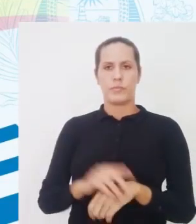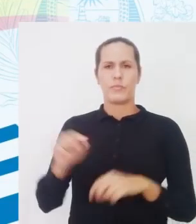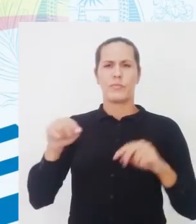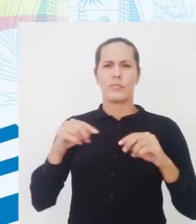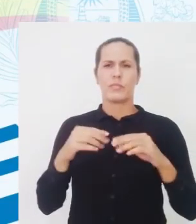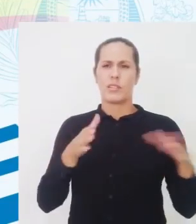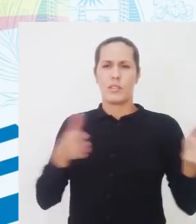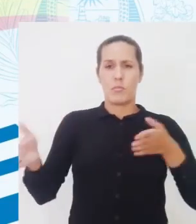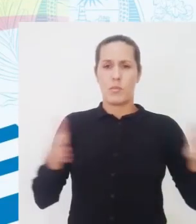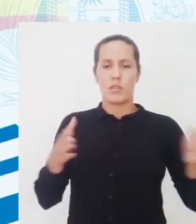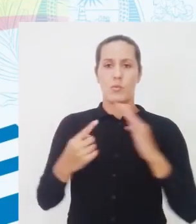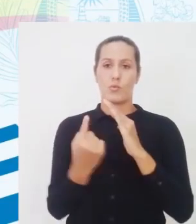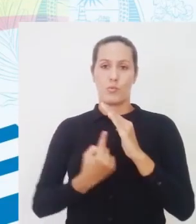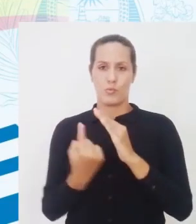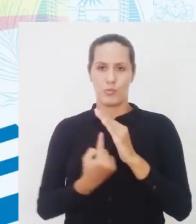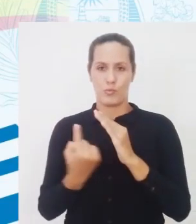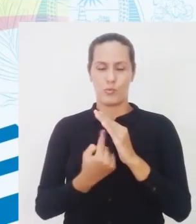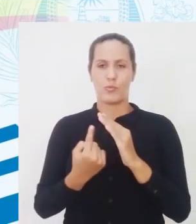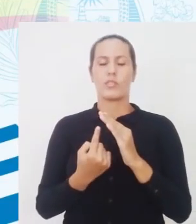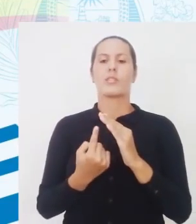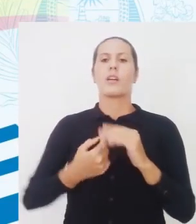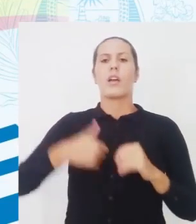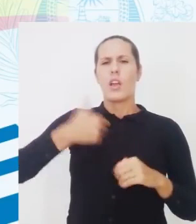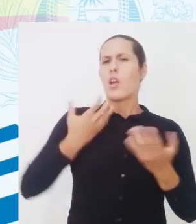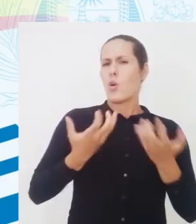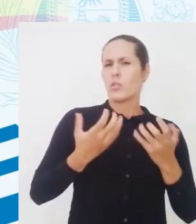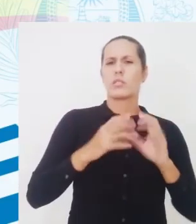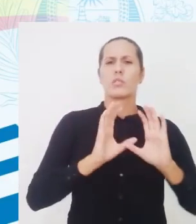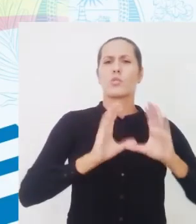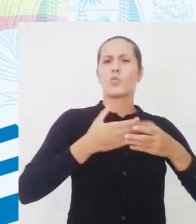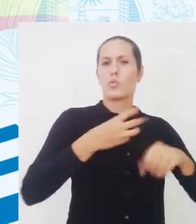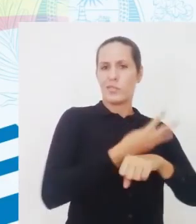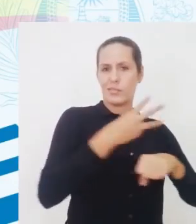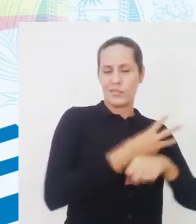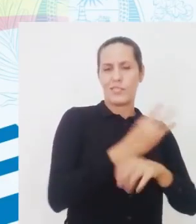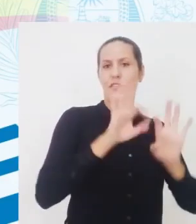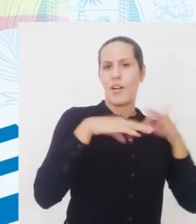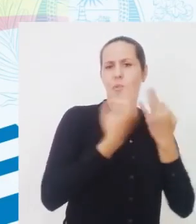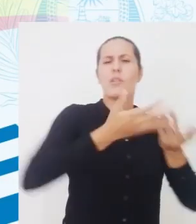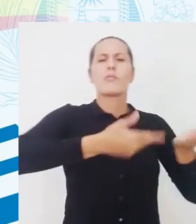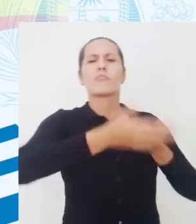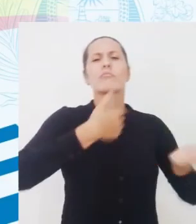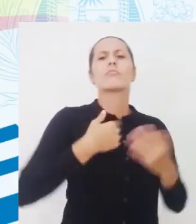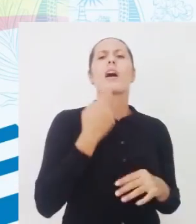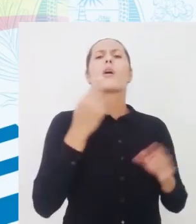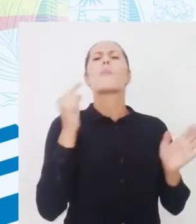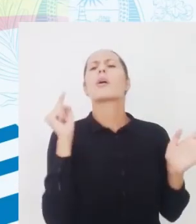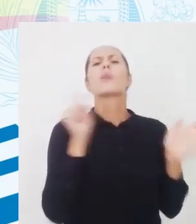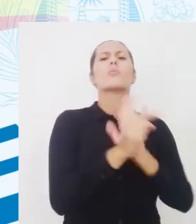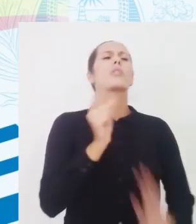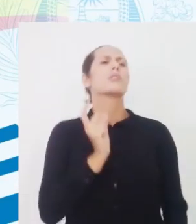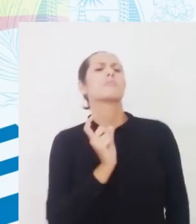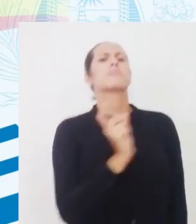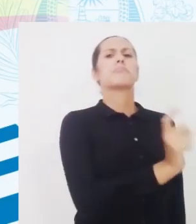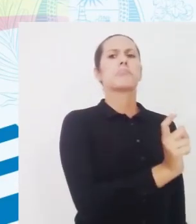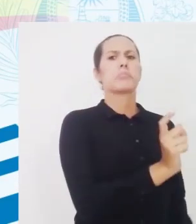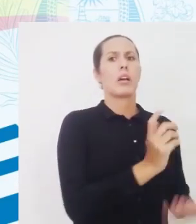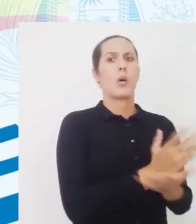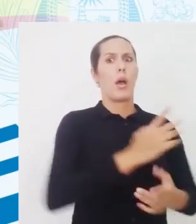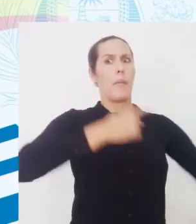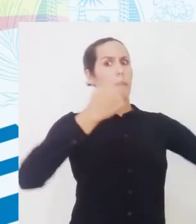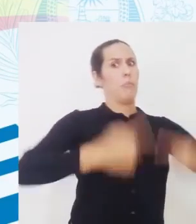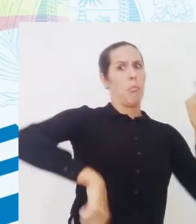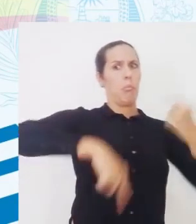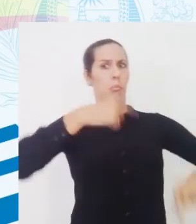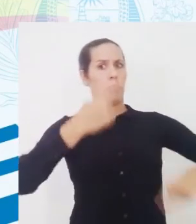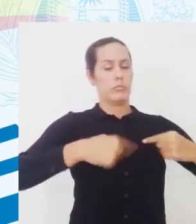que eu acabei de citar para vocês. O primeiro passo, se você já esqueceu, eu faço a questão de lembrar, vamos aprender a